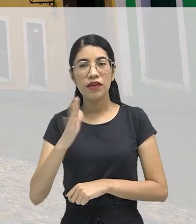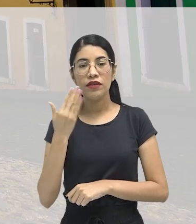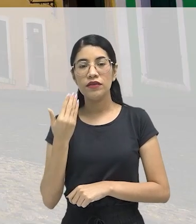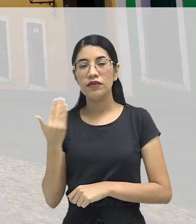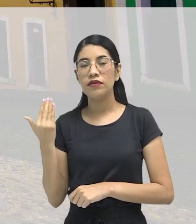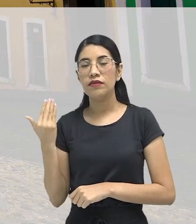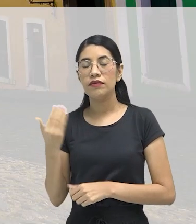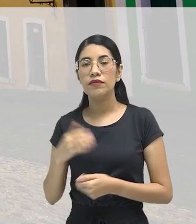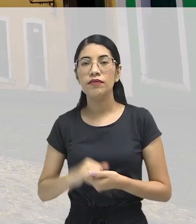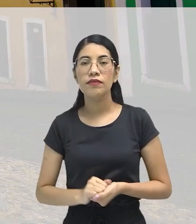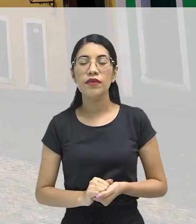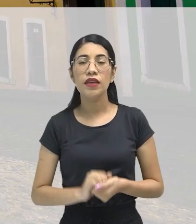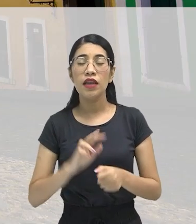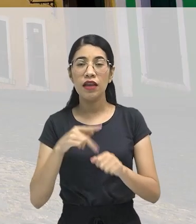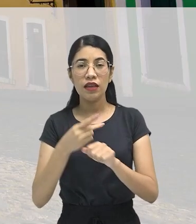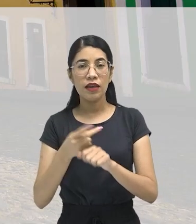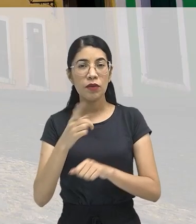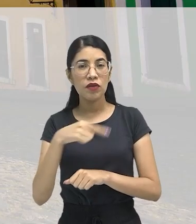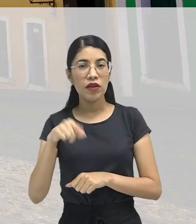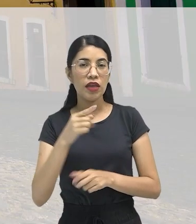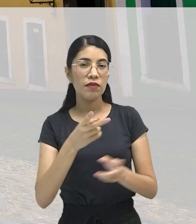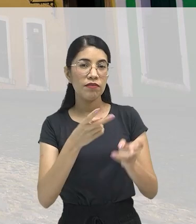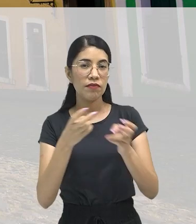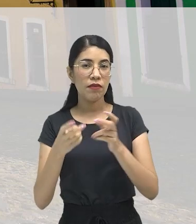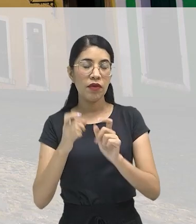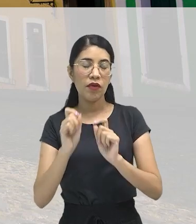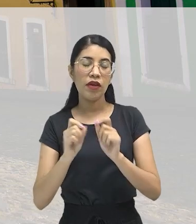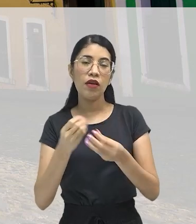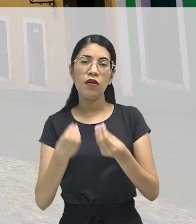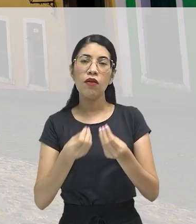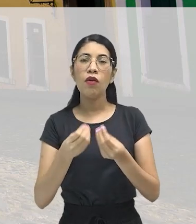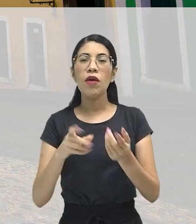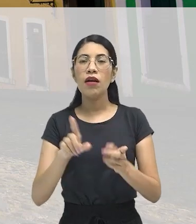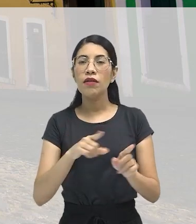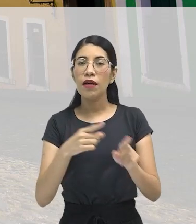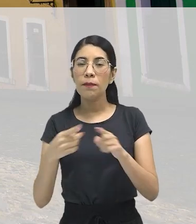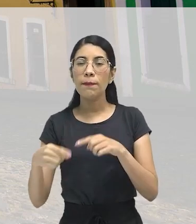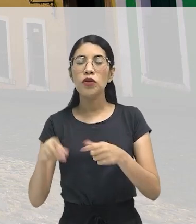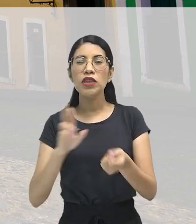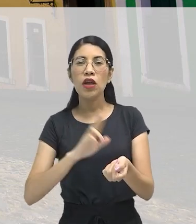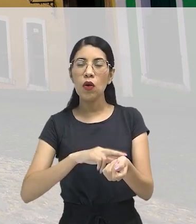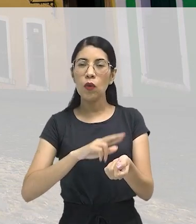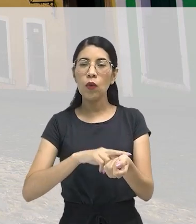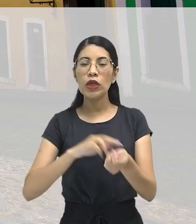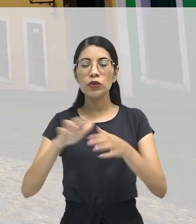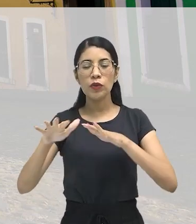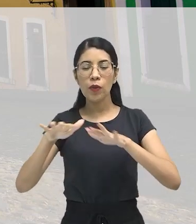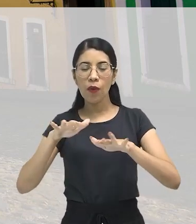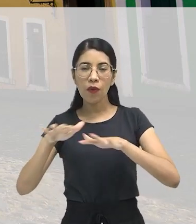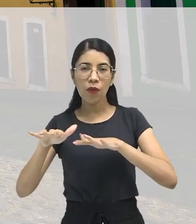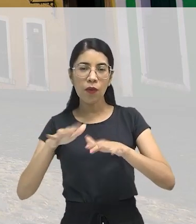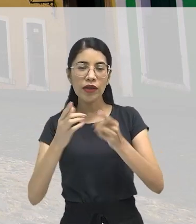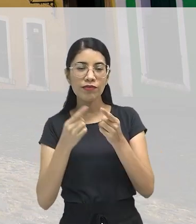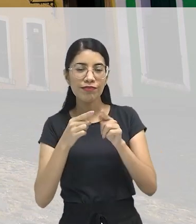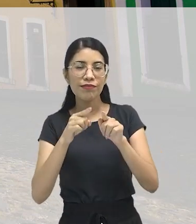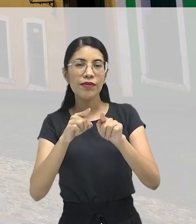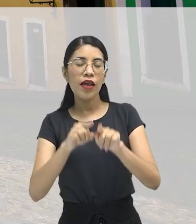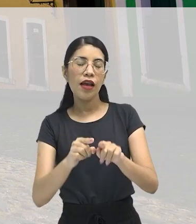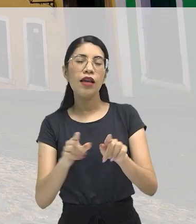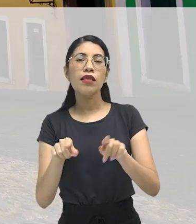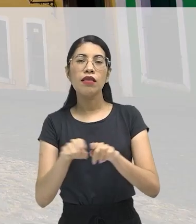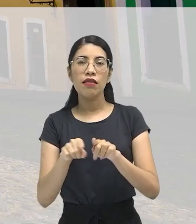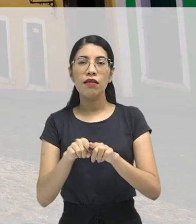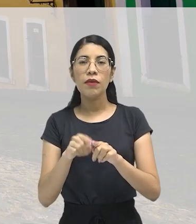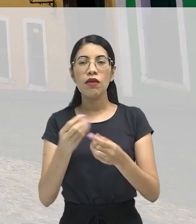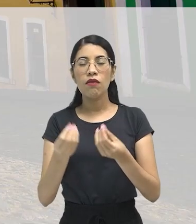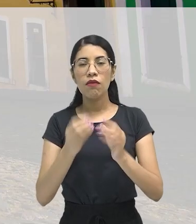seguir. Vocês vão ver daqui a pouquinho o quanto essa música ela embala os movimentos, o quanto ela